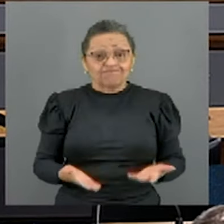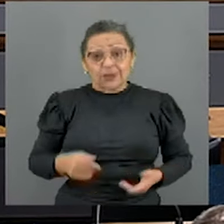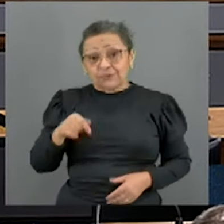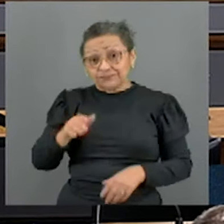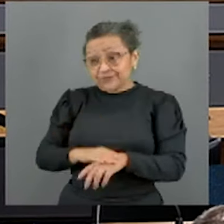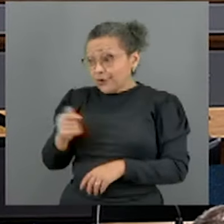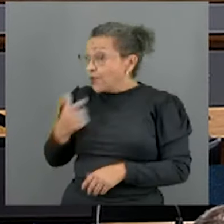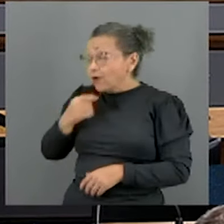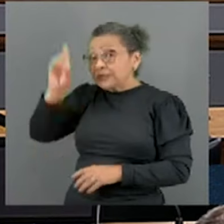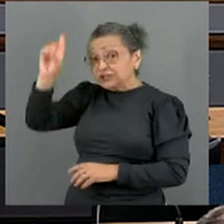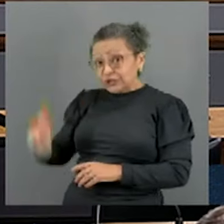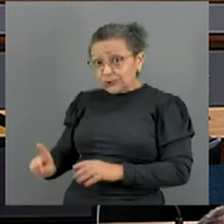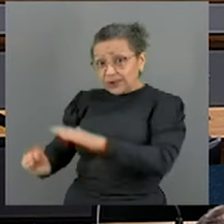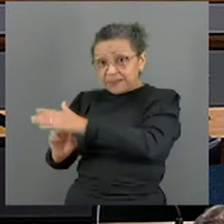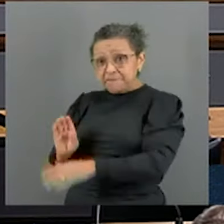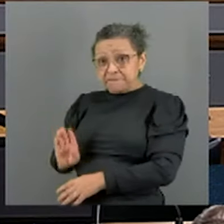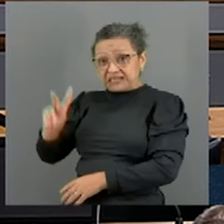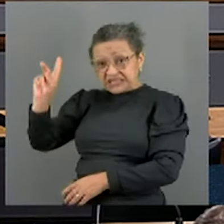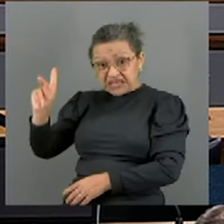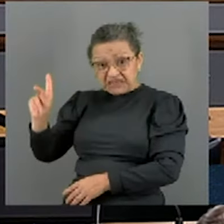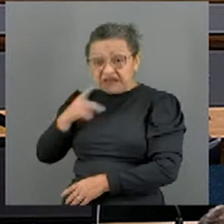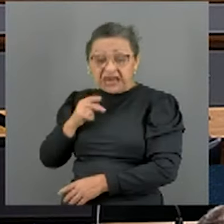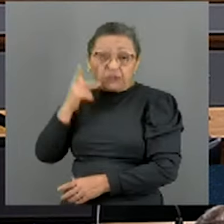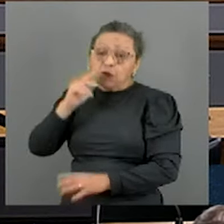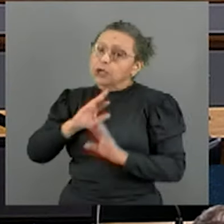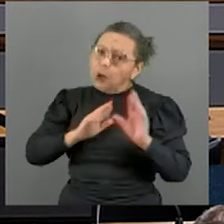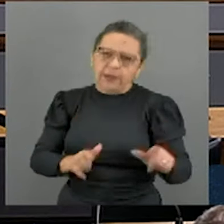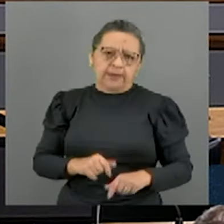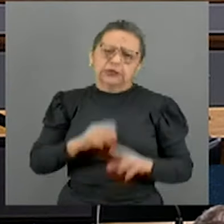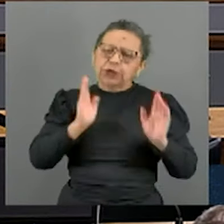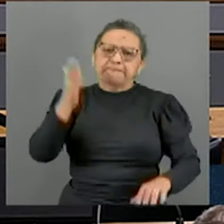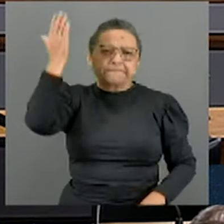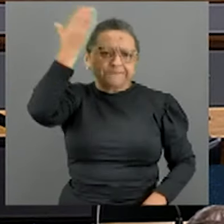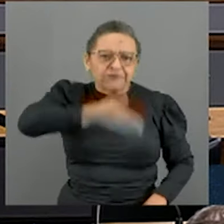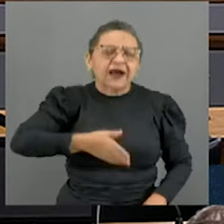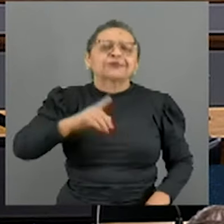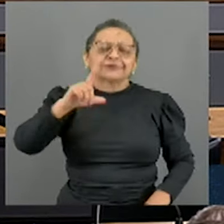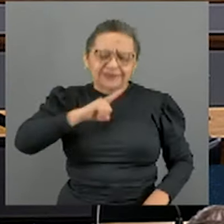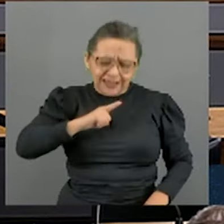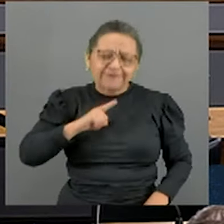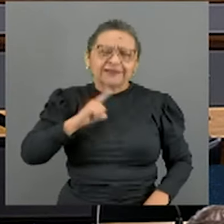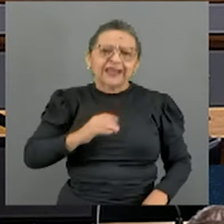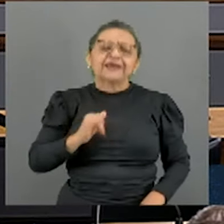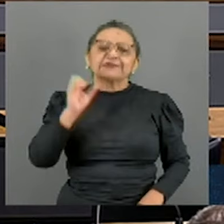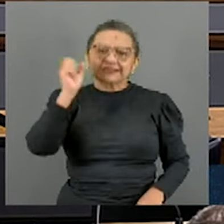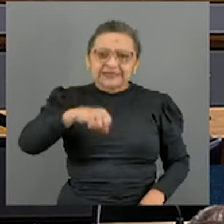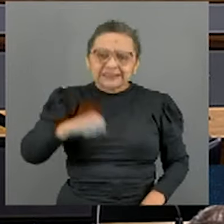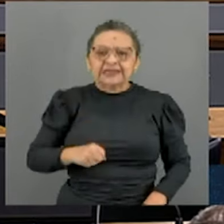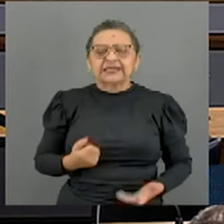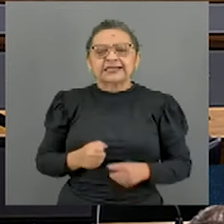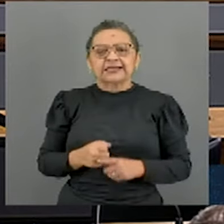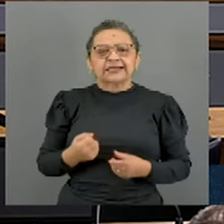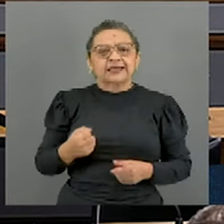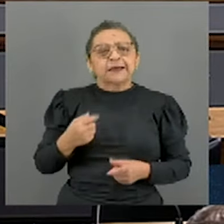Braskem diga isso, não é natural. Está provado tecnicamente que houve sim uma influência